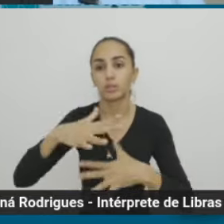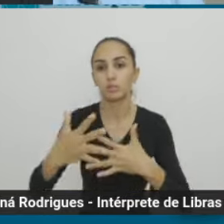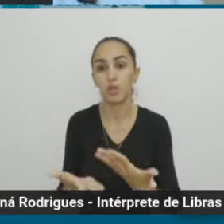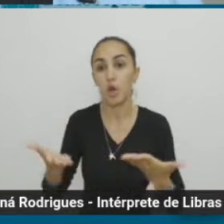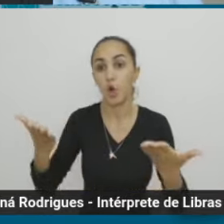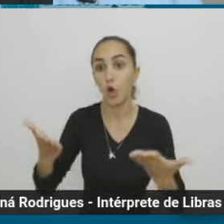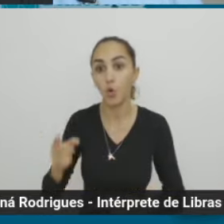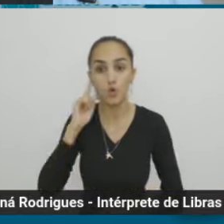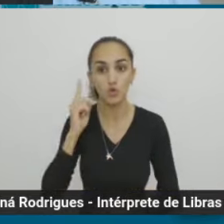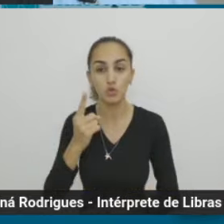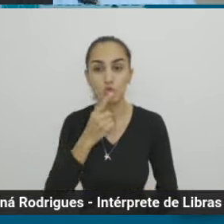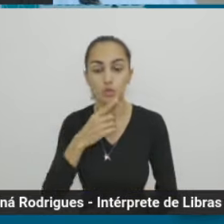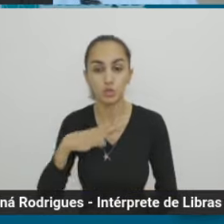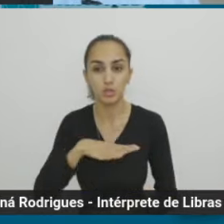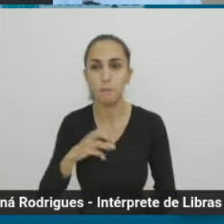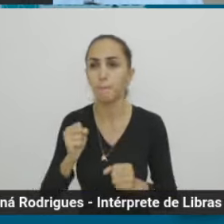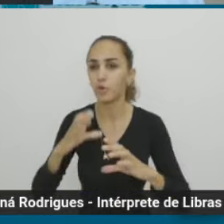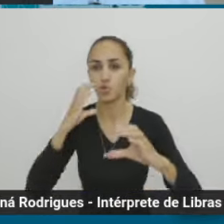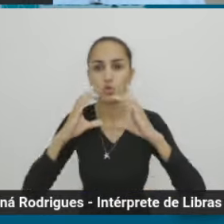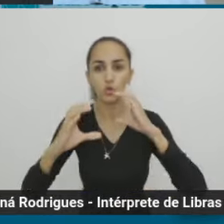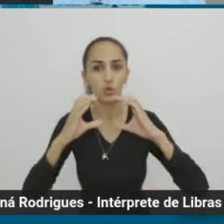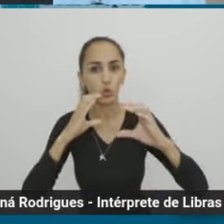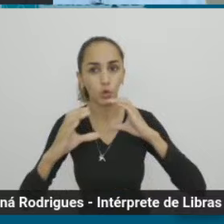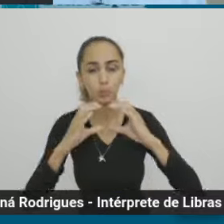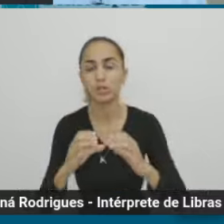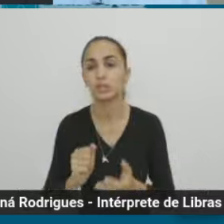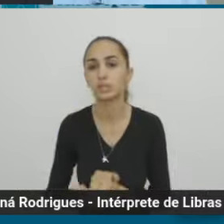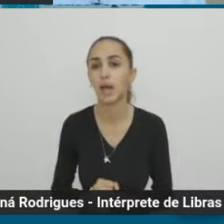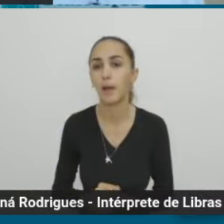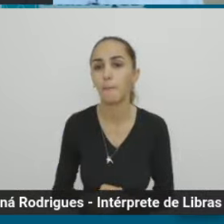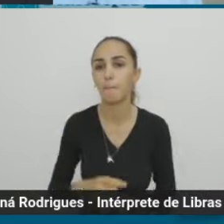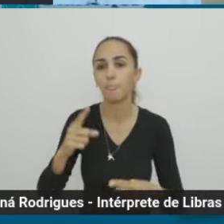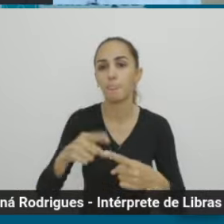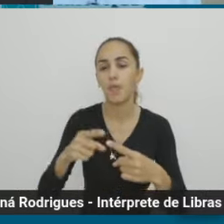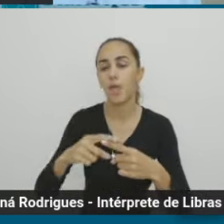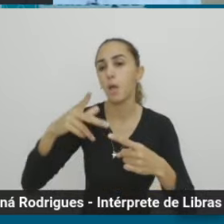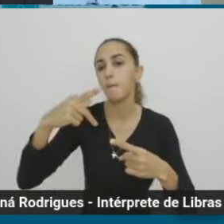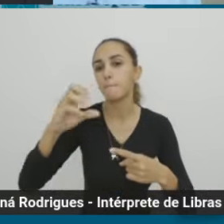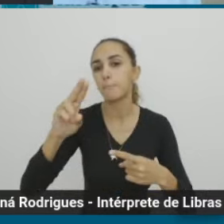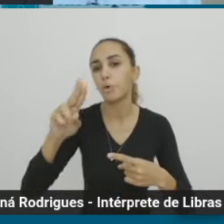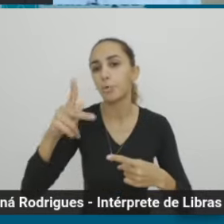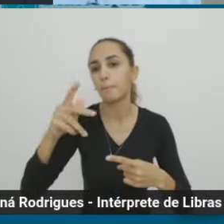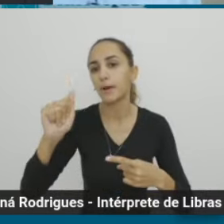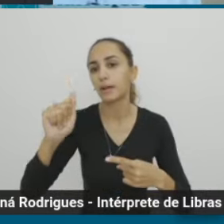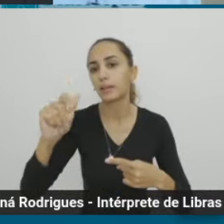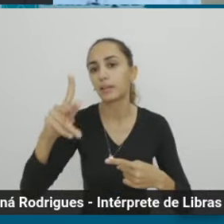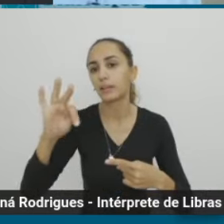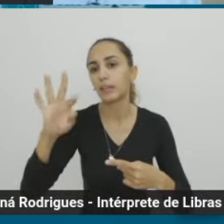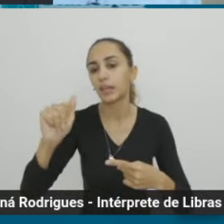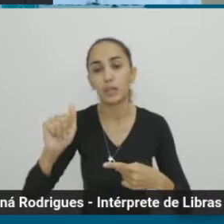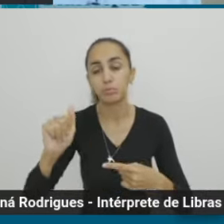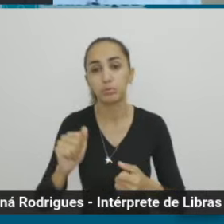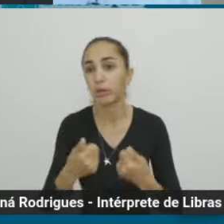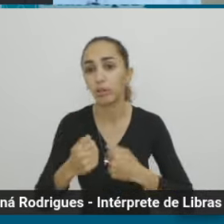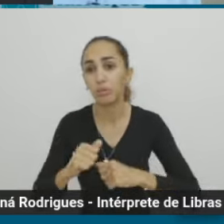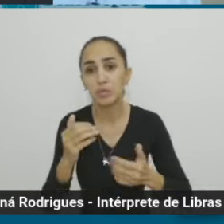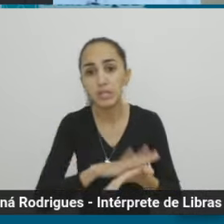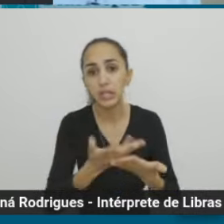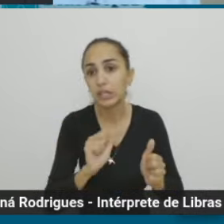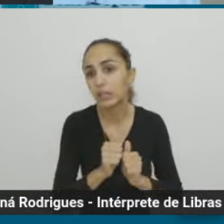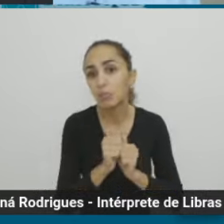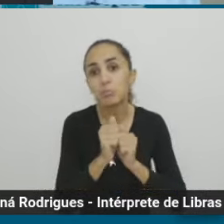cidade podem se comunicar no poupa-tempo, em redes de atendimento, sem precisar levar uma intérprete junto. Não